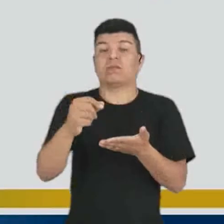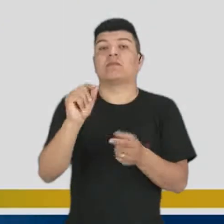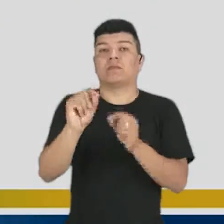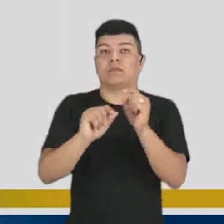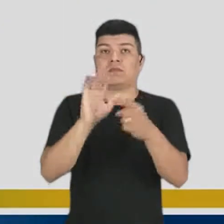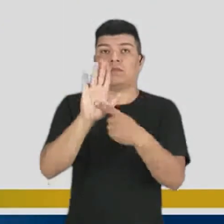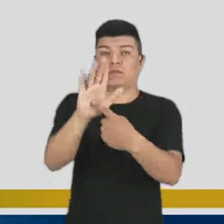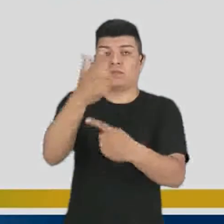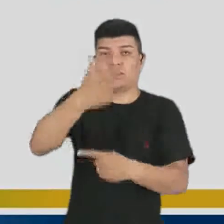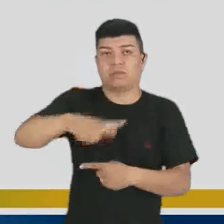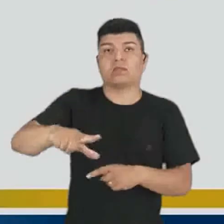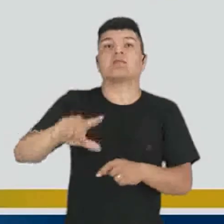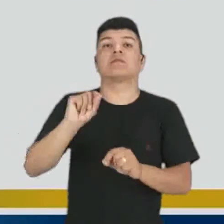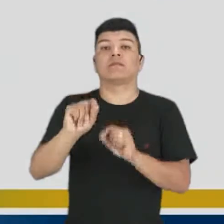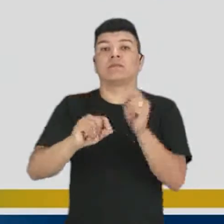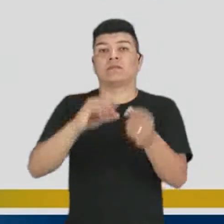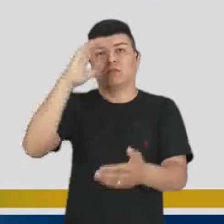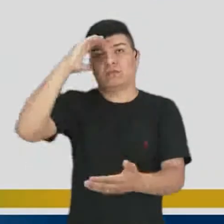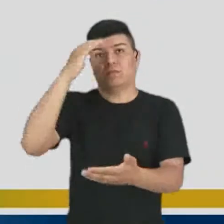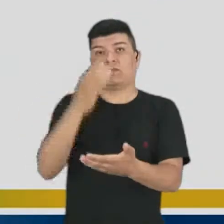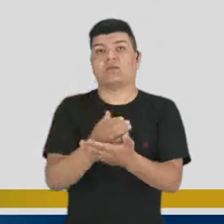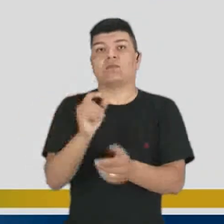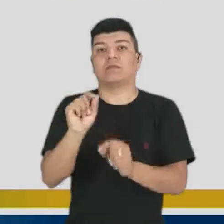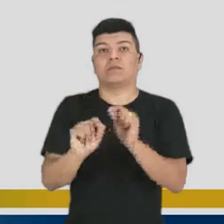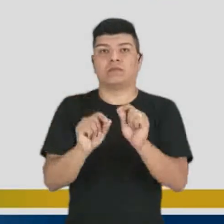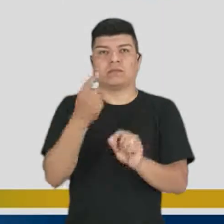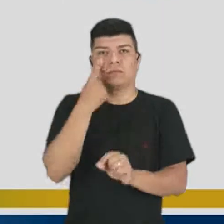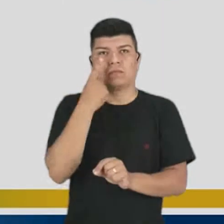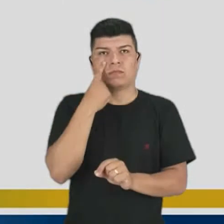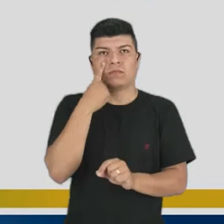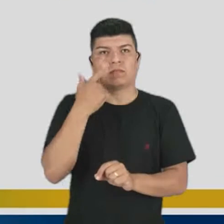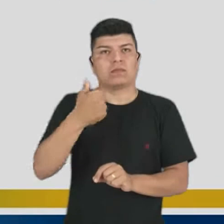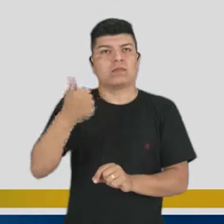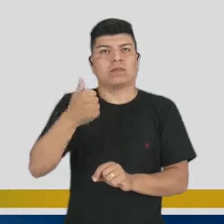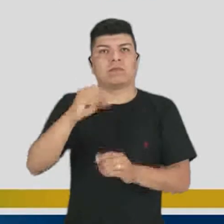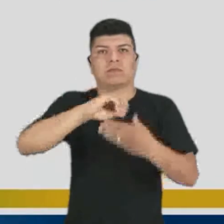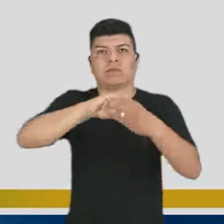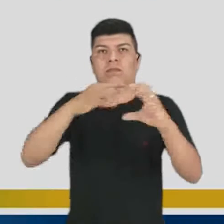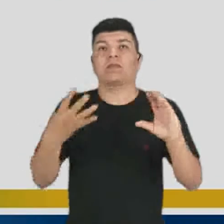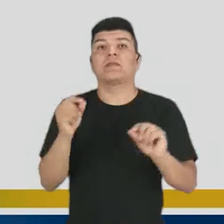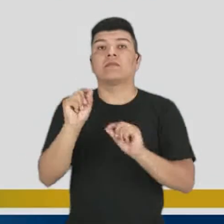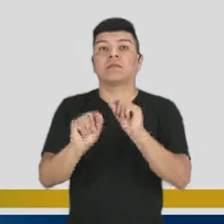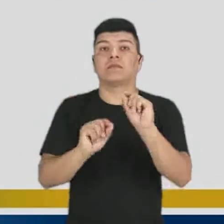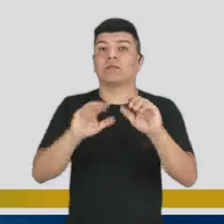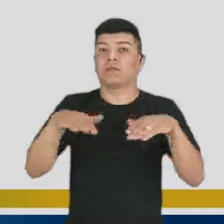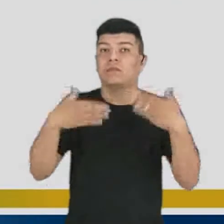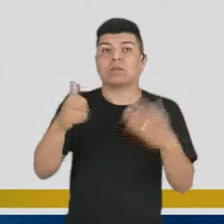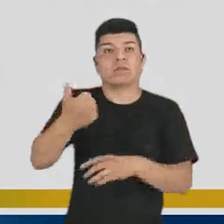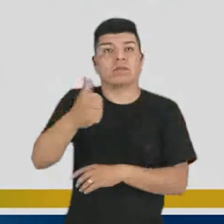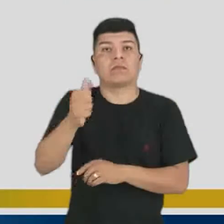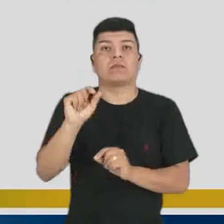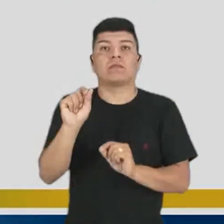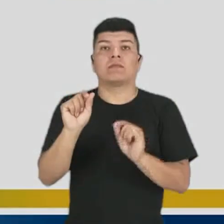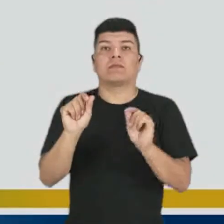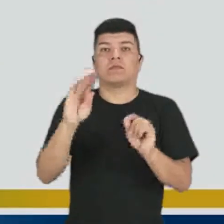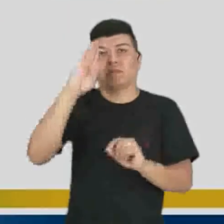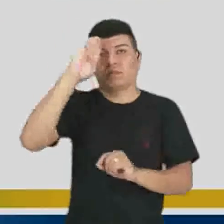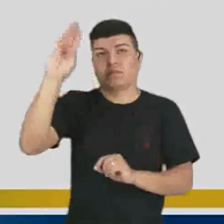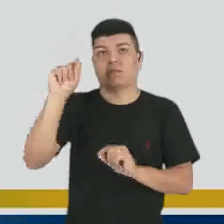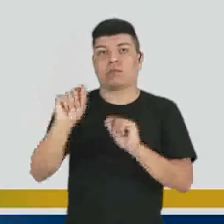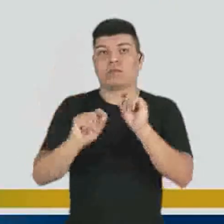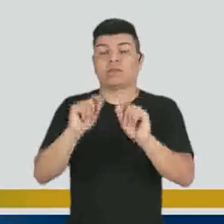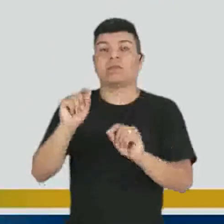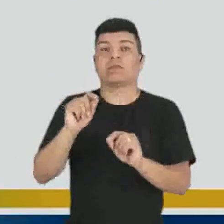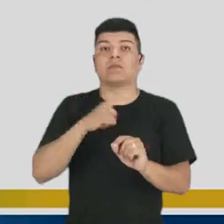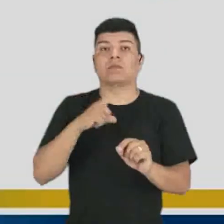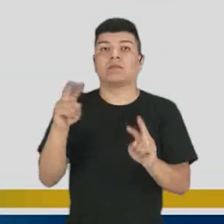então reafirmando a sua tese. Repare que nós temos aqui aquela primeira característica do argumento, que é a análise do fundamento, quando o autor diz